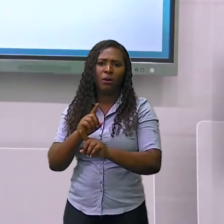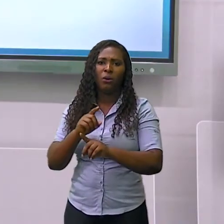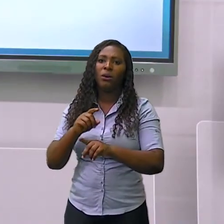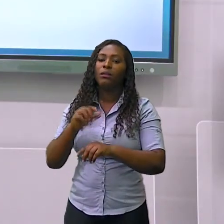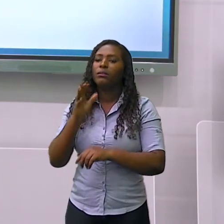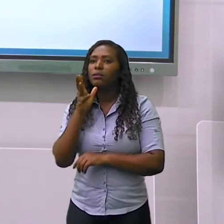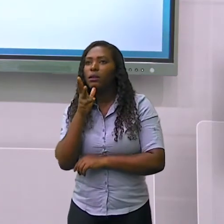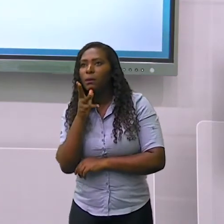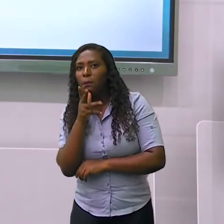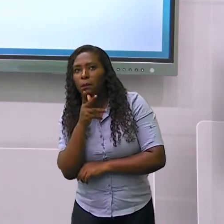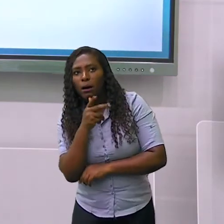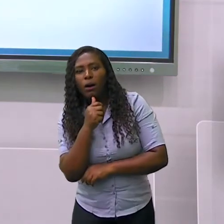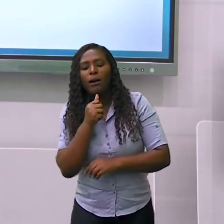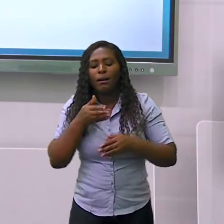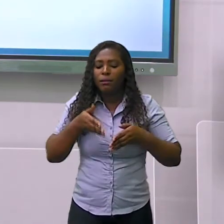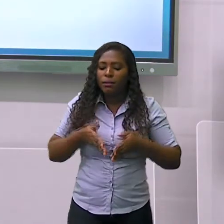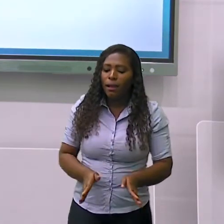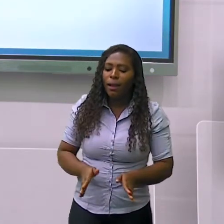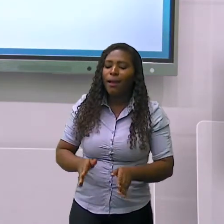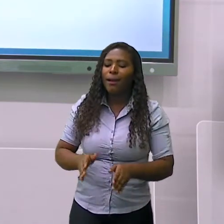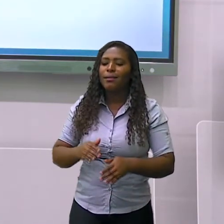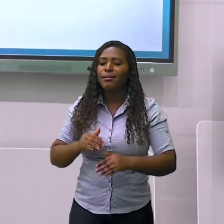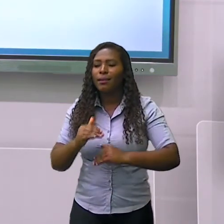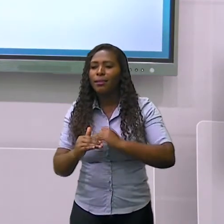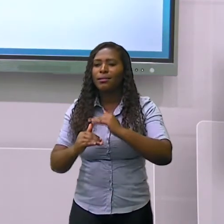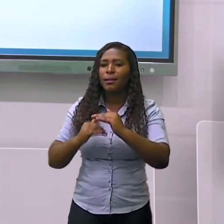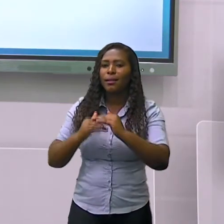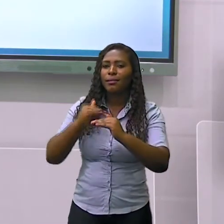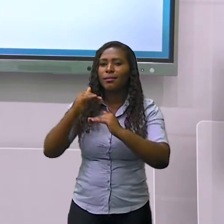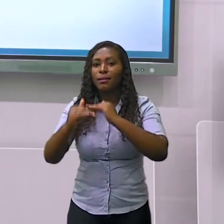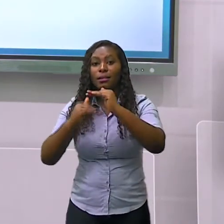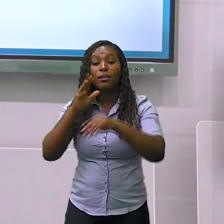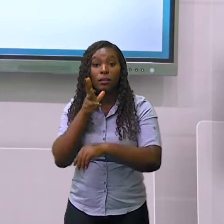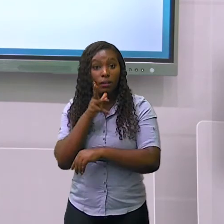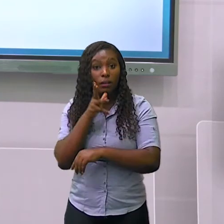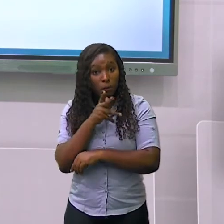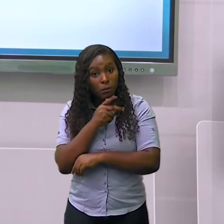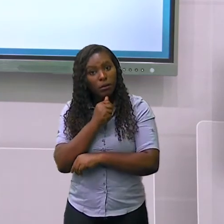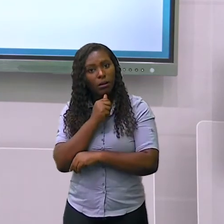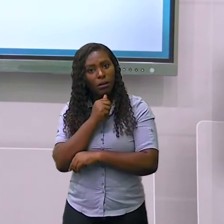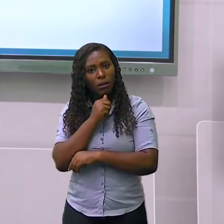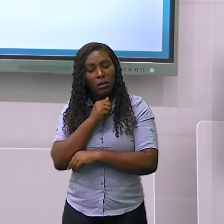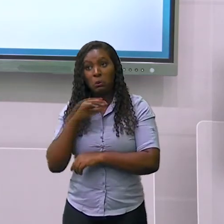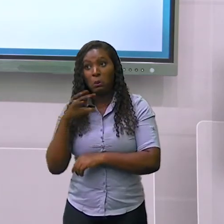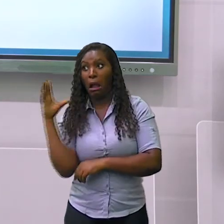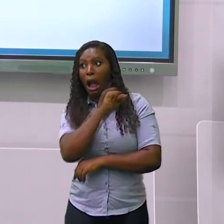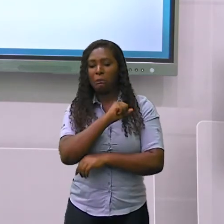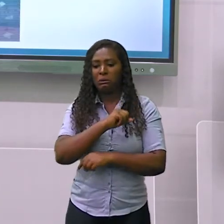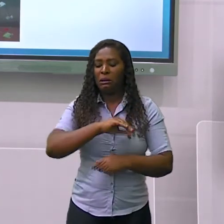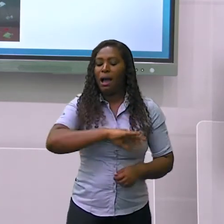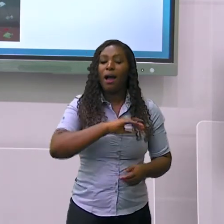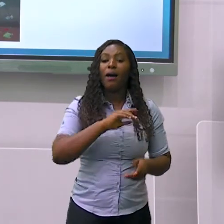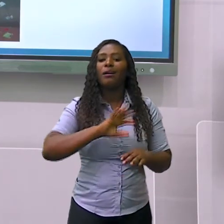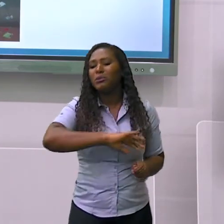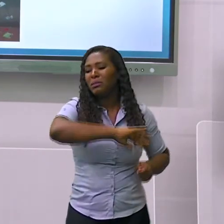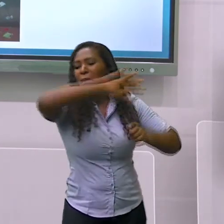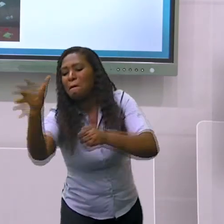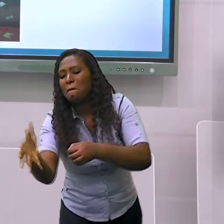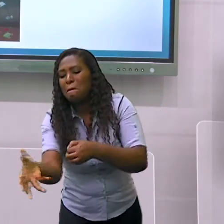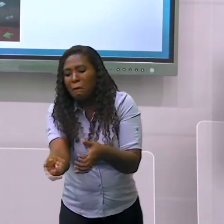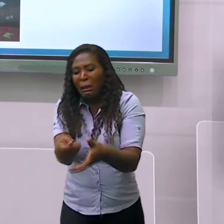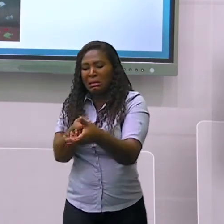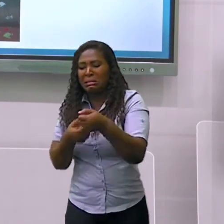econômicos, as indústrias alimentícias, por exemplo. Já a poluição das